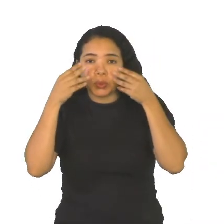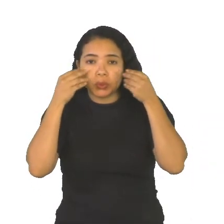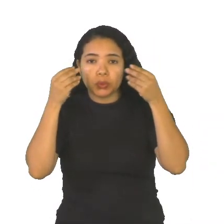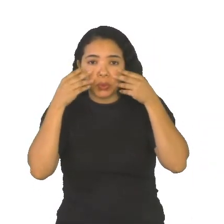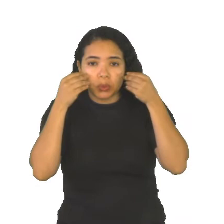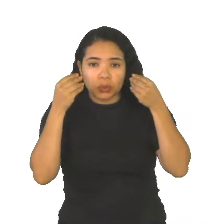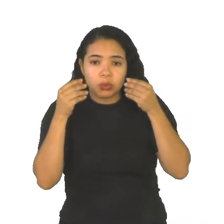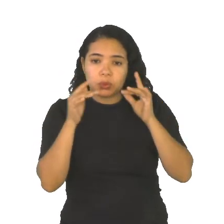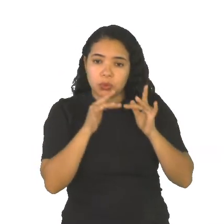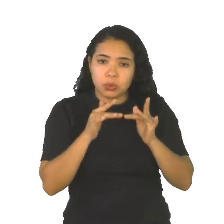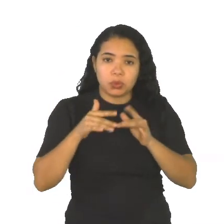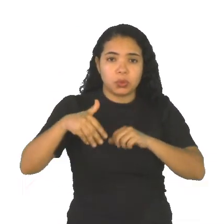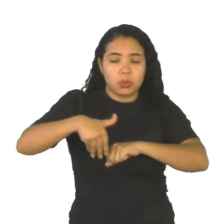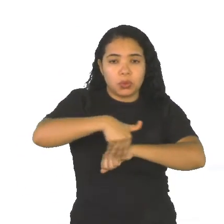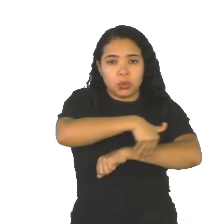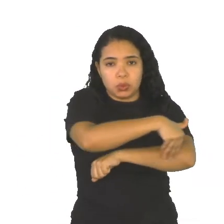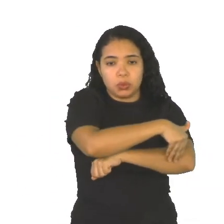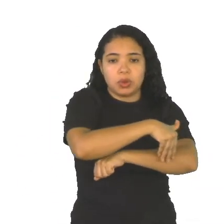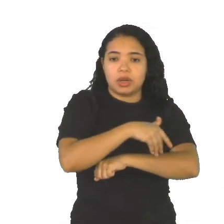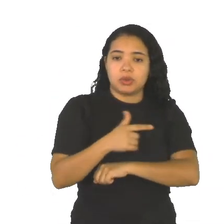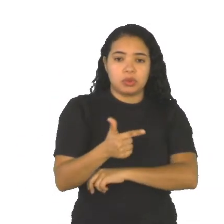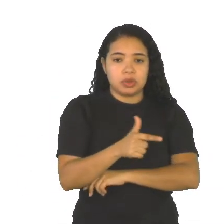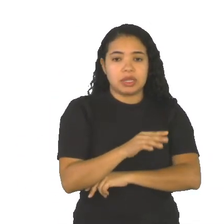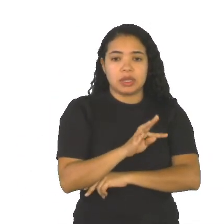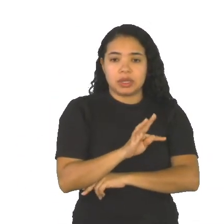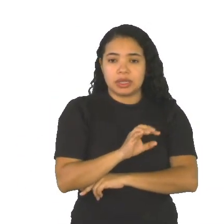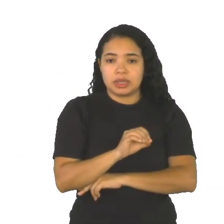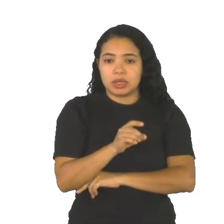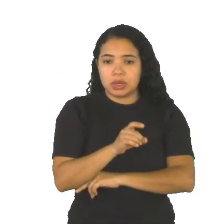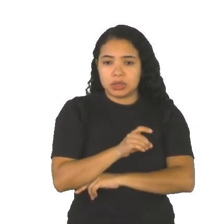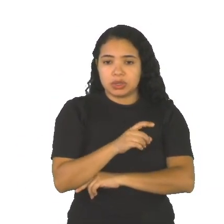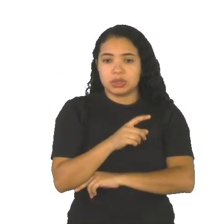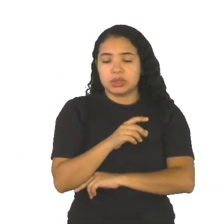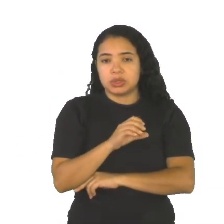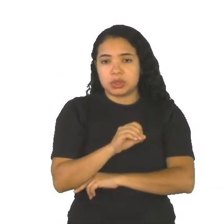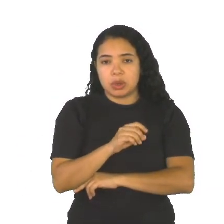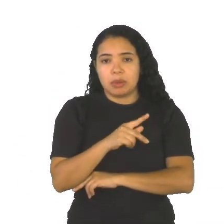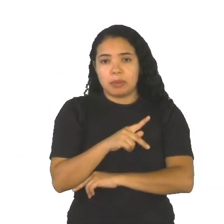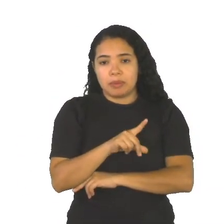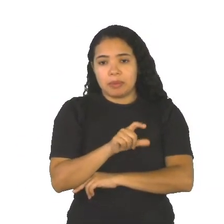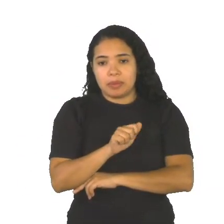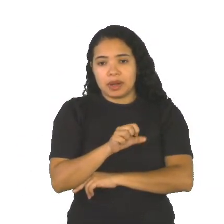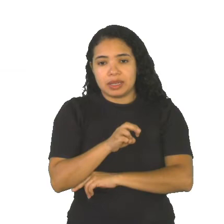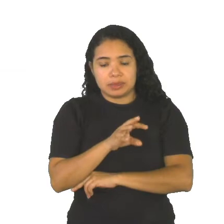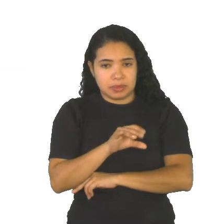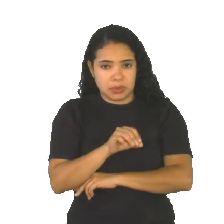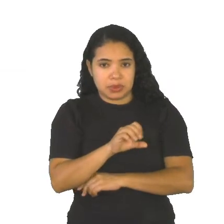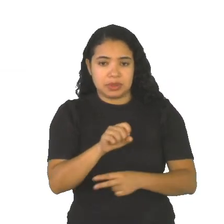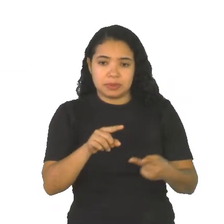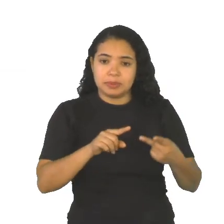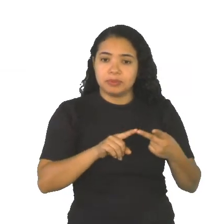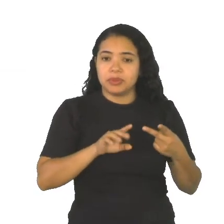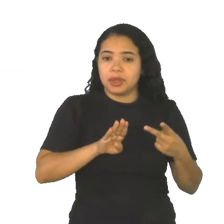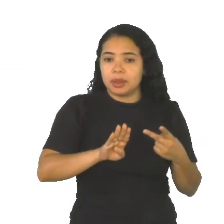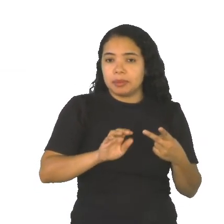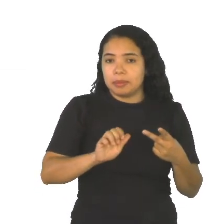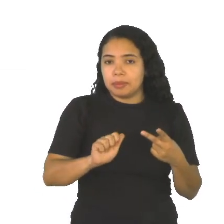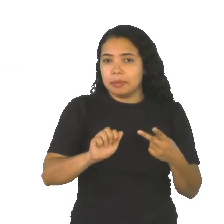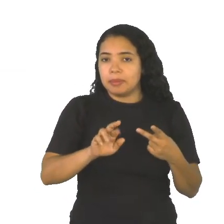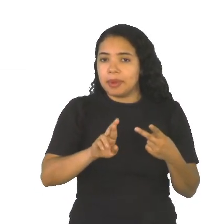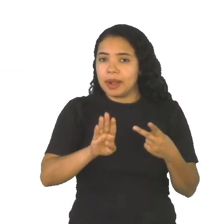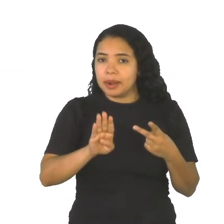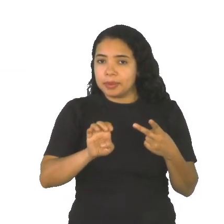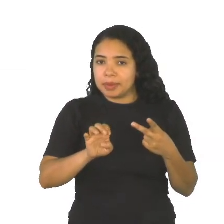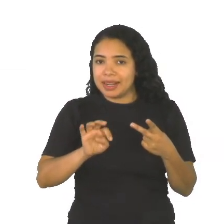rua, não tem a toxoplasmose, mas os gatos de rua geralmente têm. O barbeiro, transmissão da doença de Chagas, possui